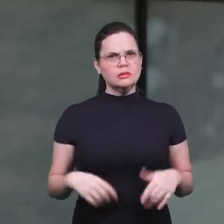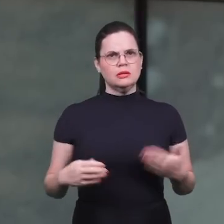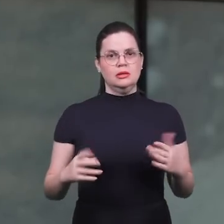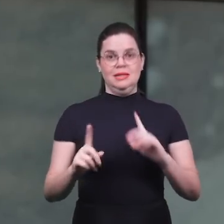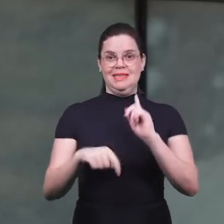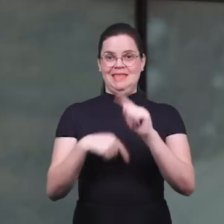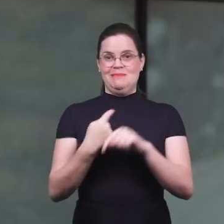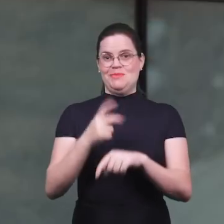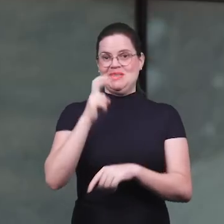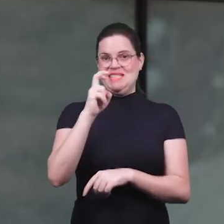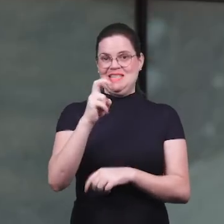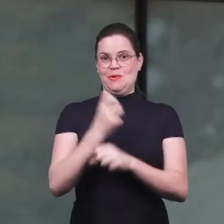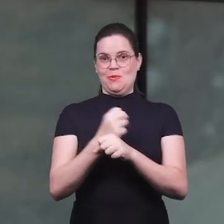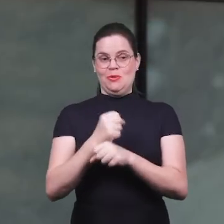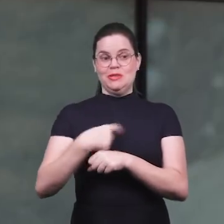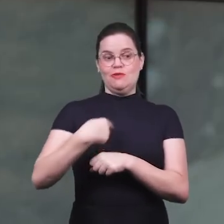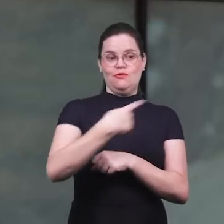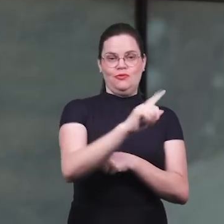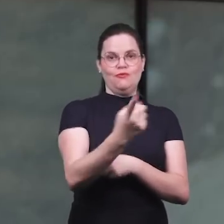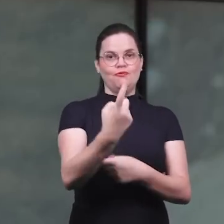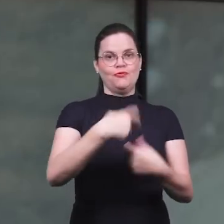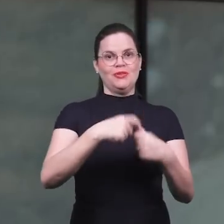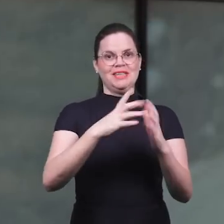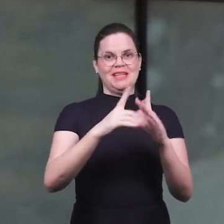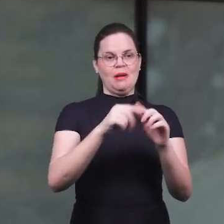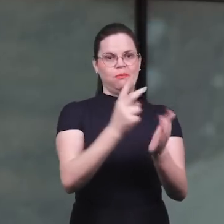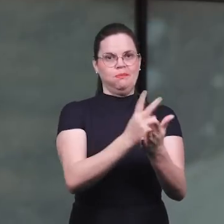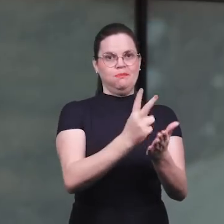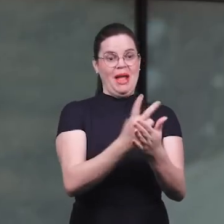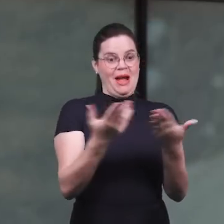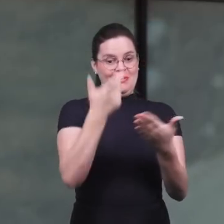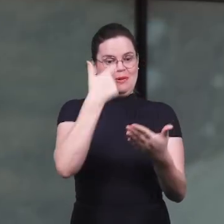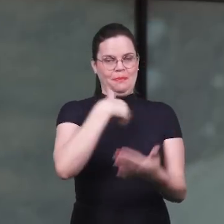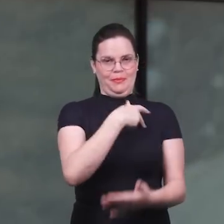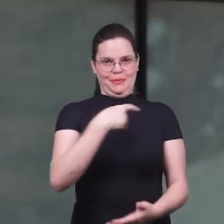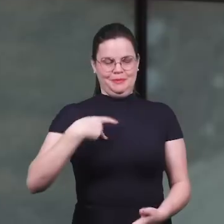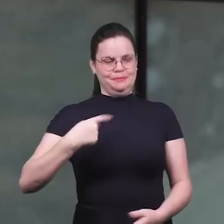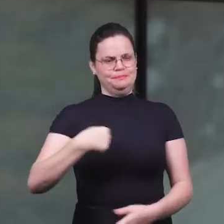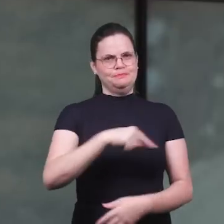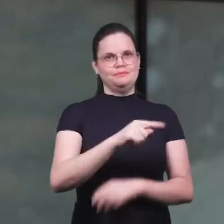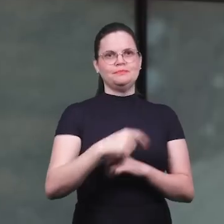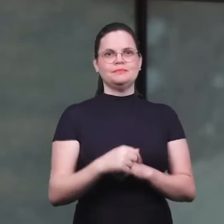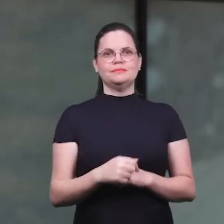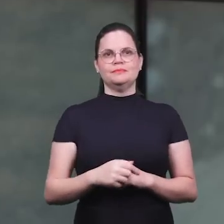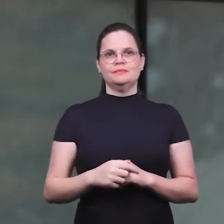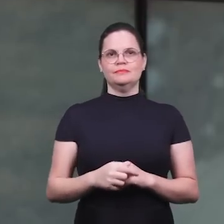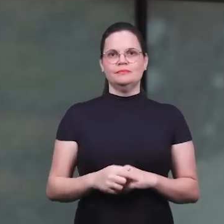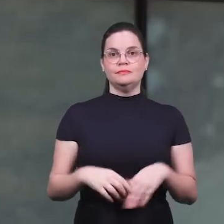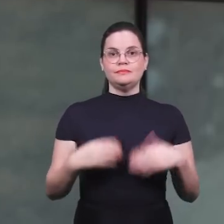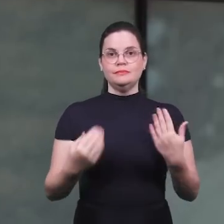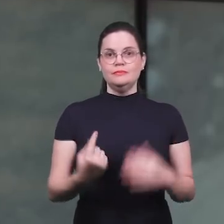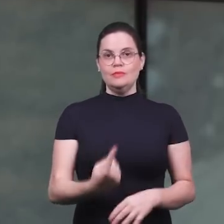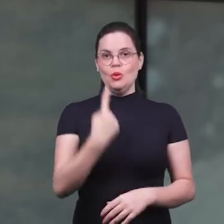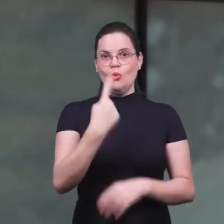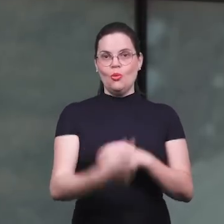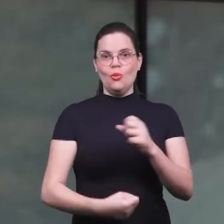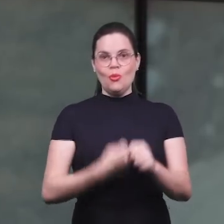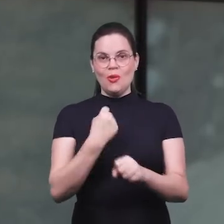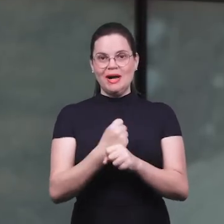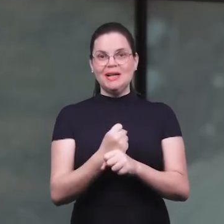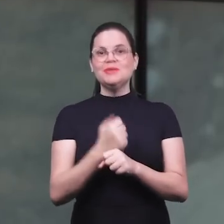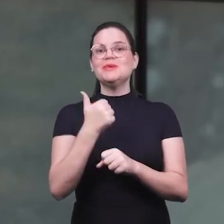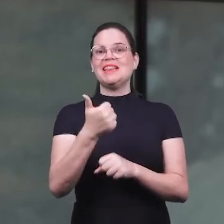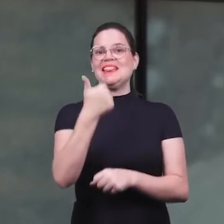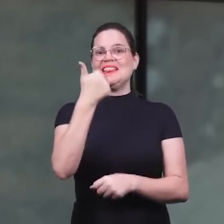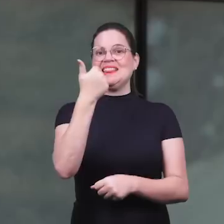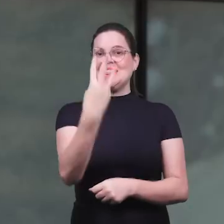igreja 5 anos depois, agora como pastor, né? E eu me lembro que em 1 ano eu fiz 13 casamentos. Acabei com o trabalho de jovem da